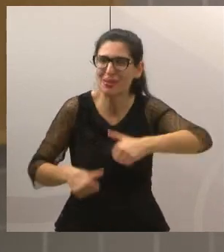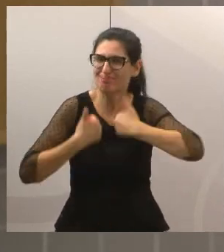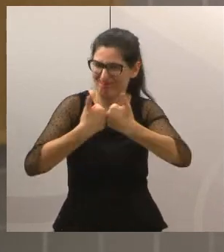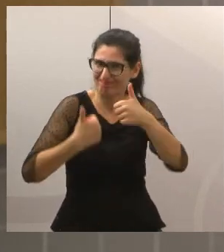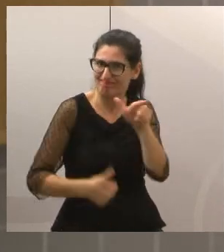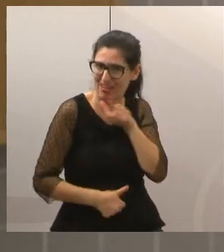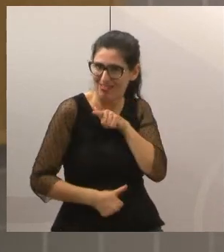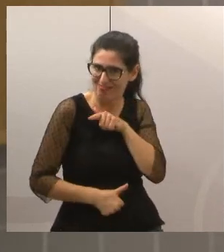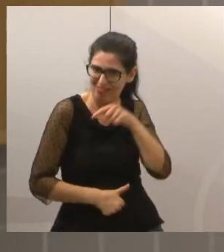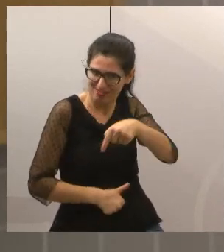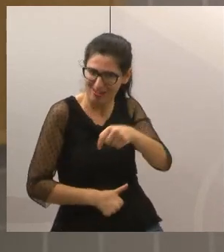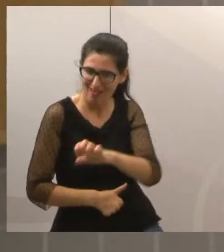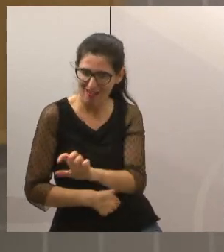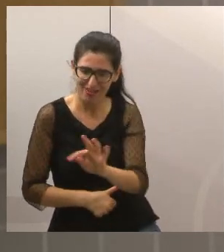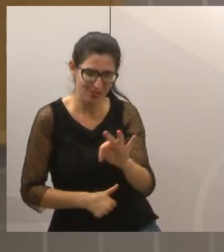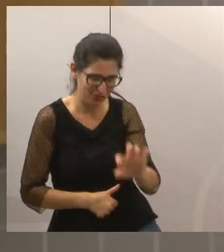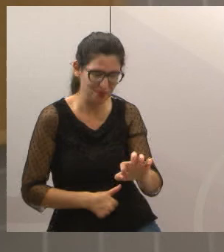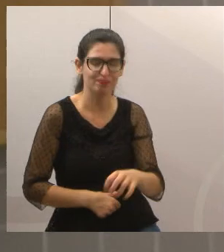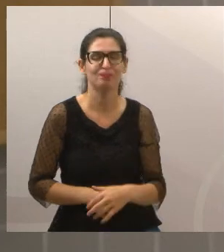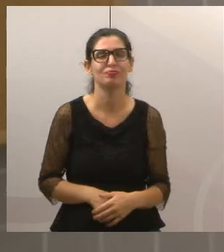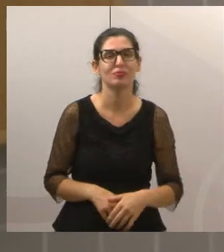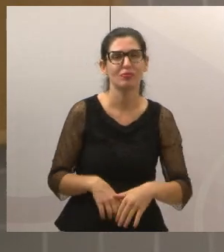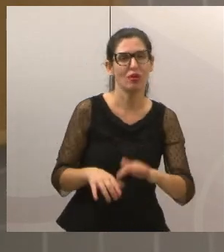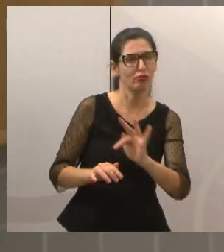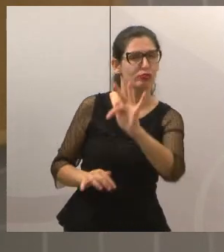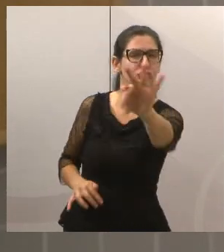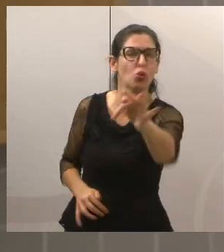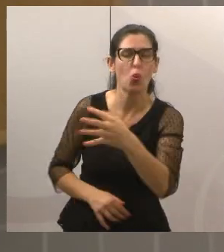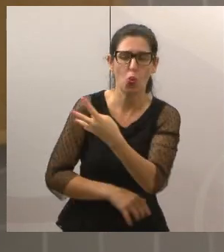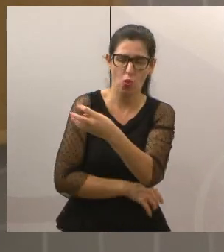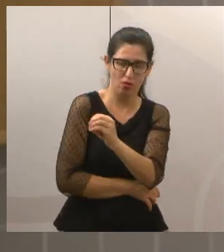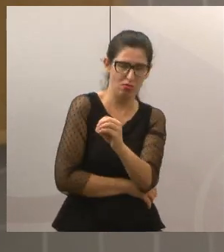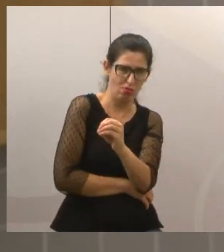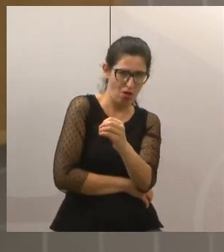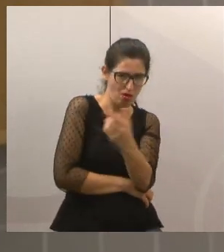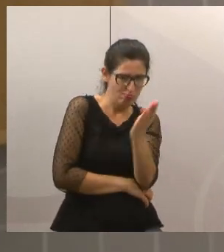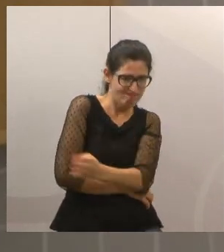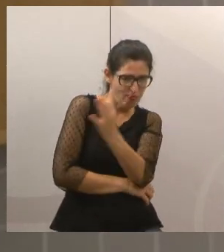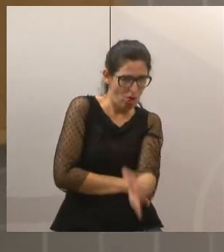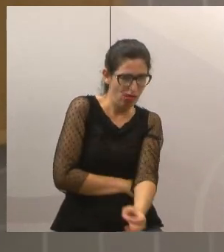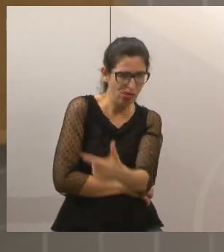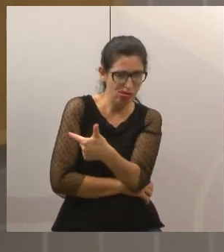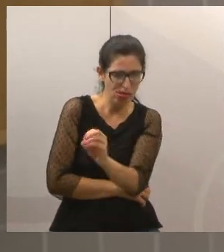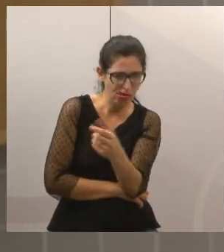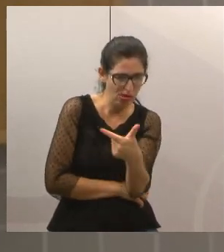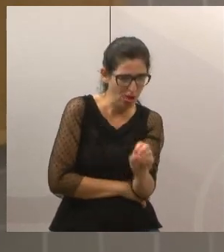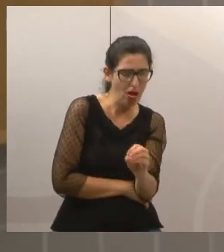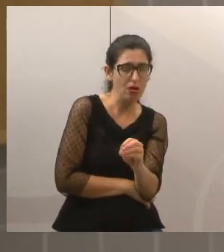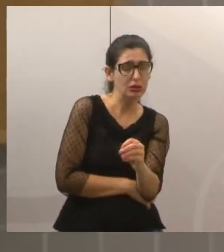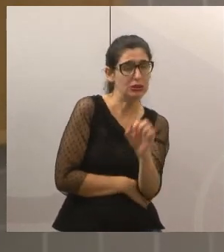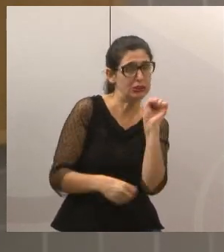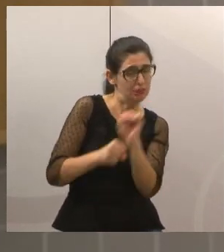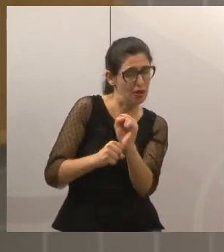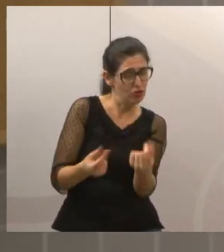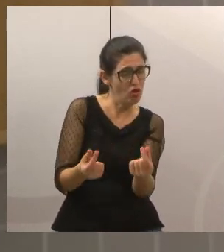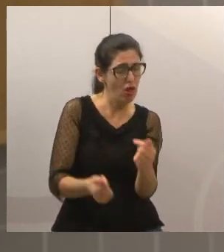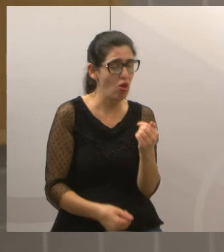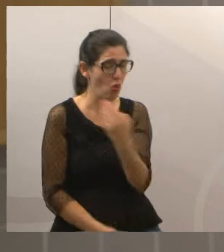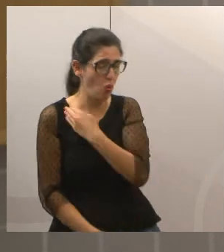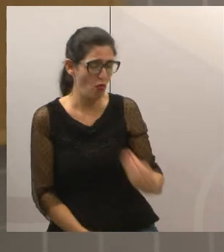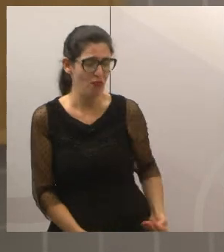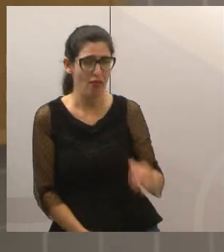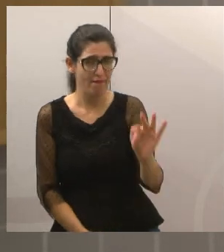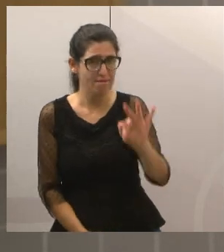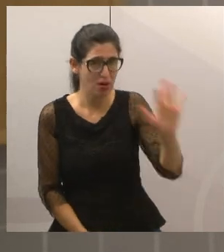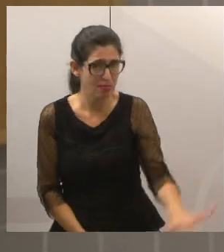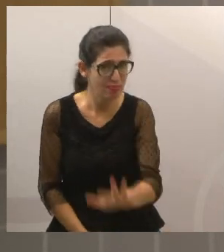da casa dos 80% no próximo ano e, a depender de recursos de financiamento do governo federal, a gente pode